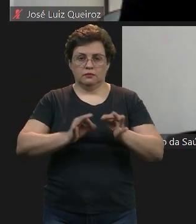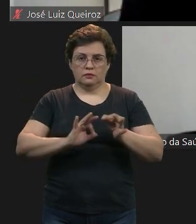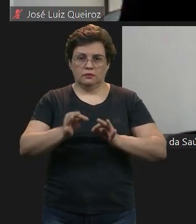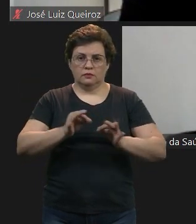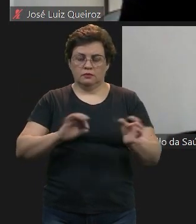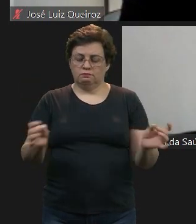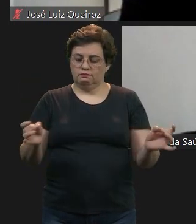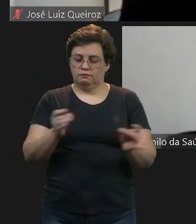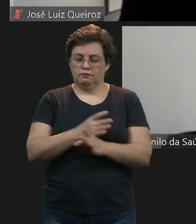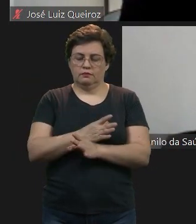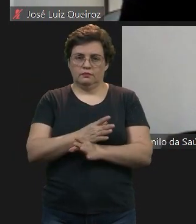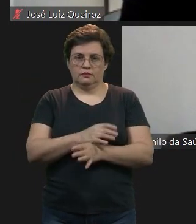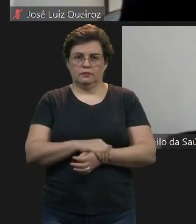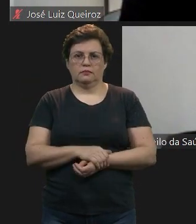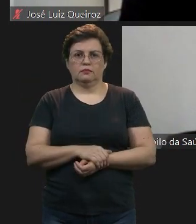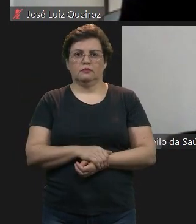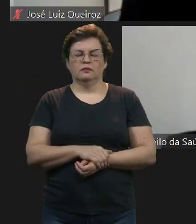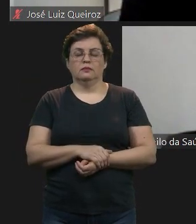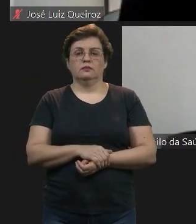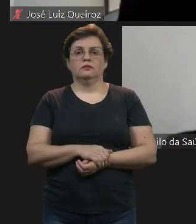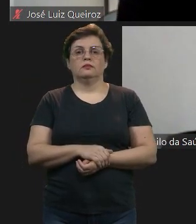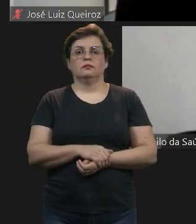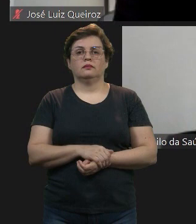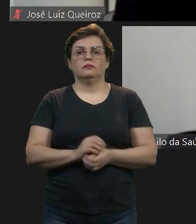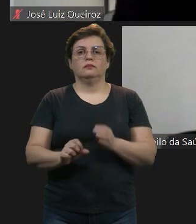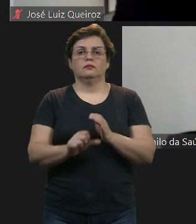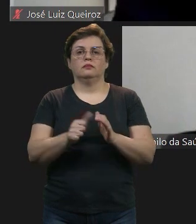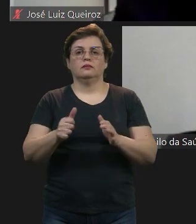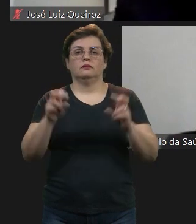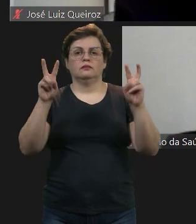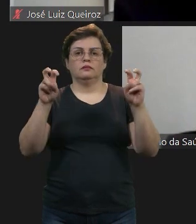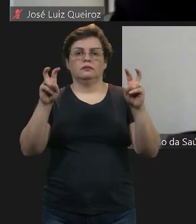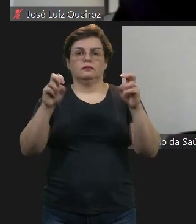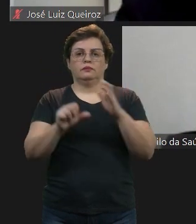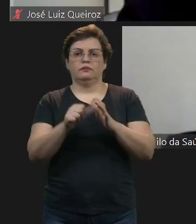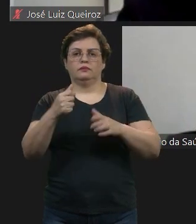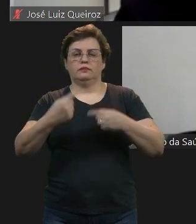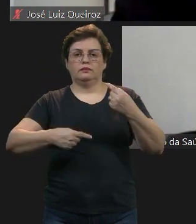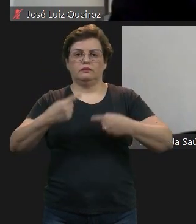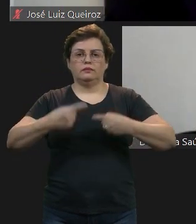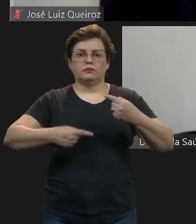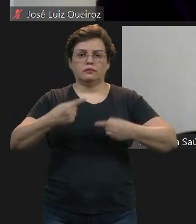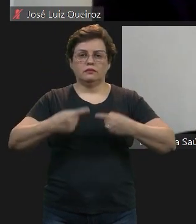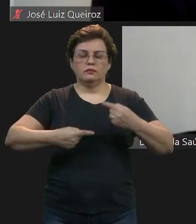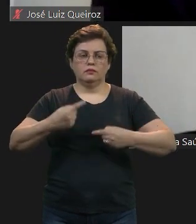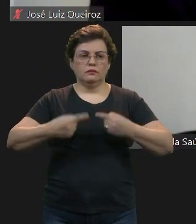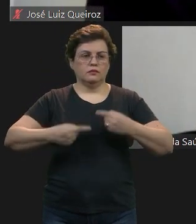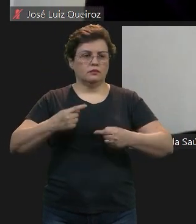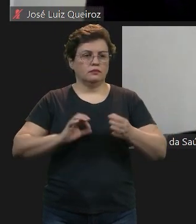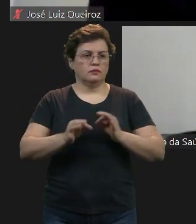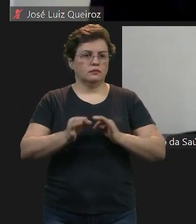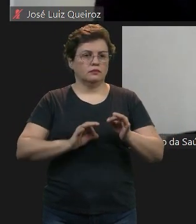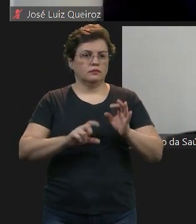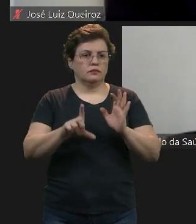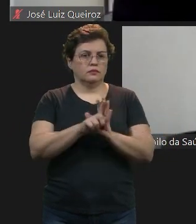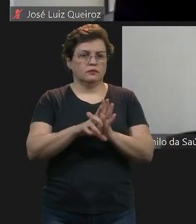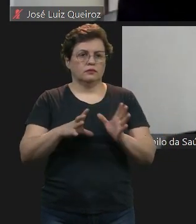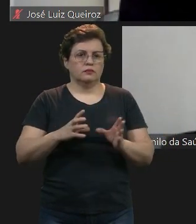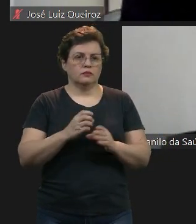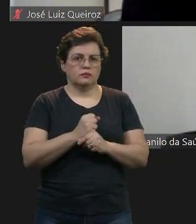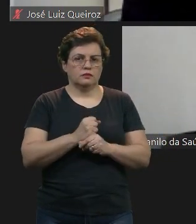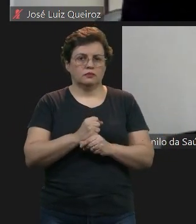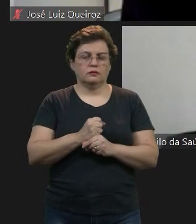processos conclusos. Primeiro item da ordem do dia, primeira discussão do projeto de lei complementar